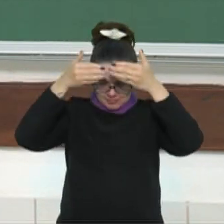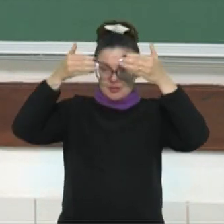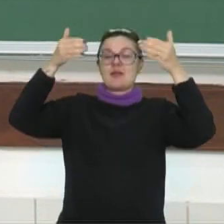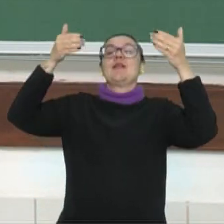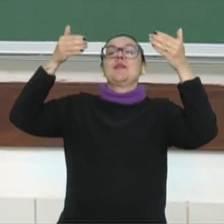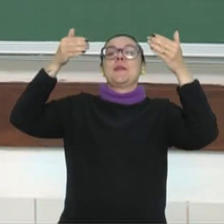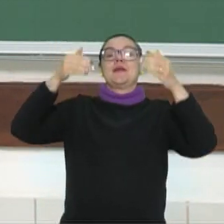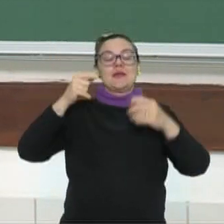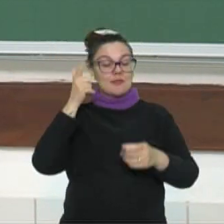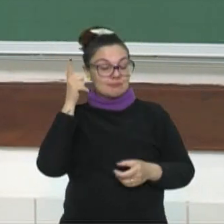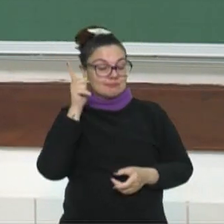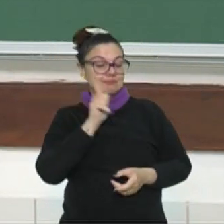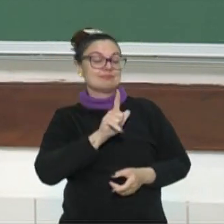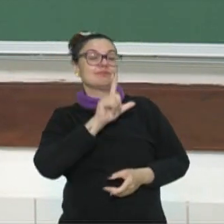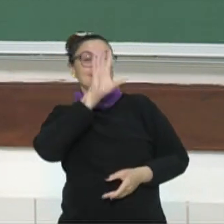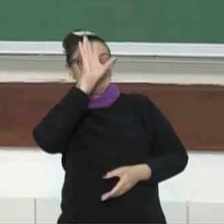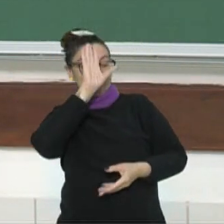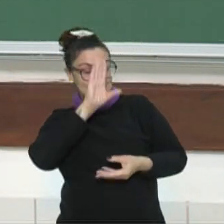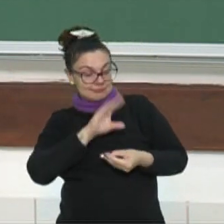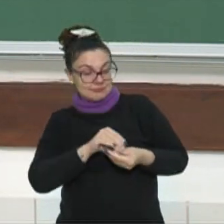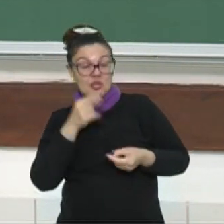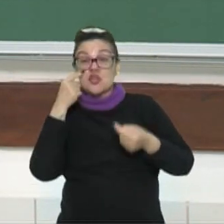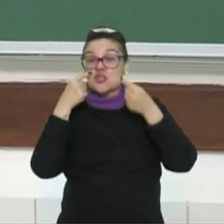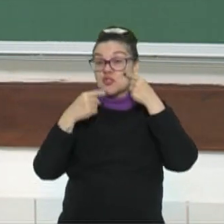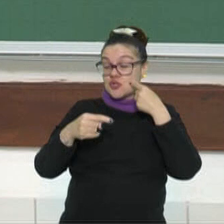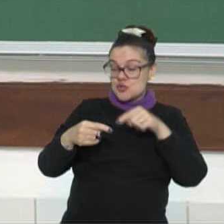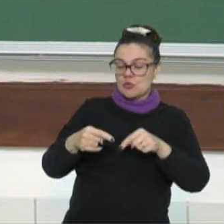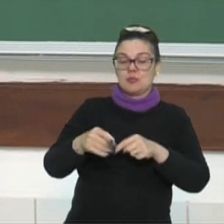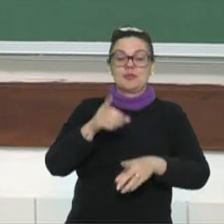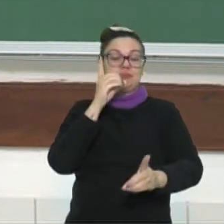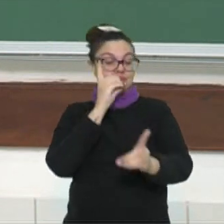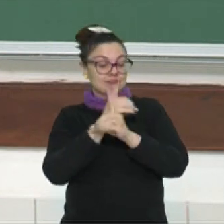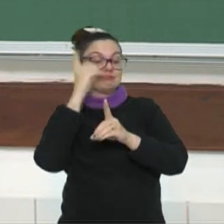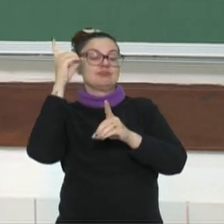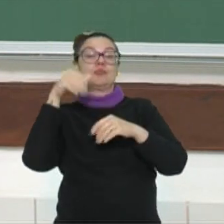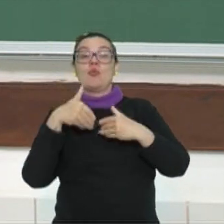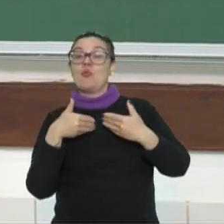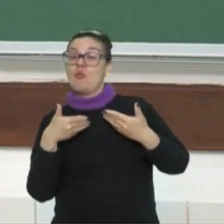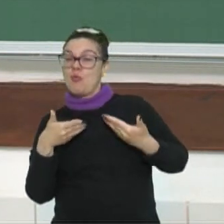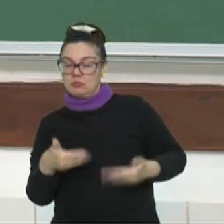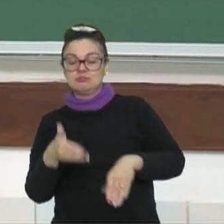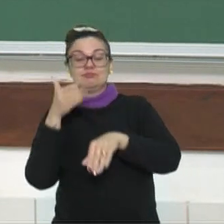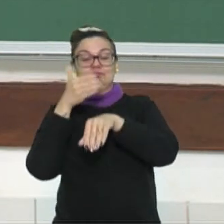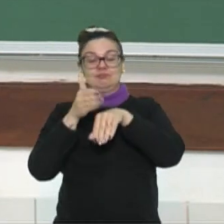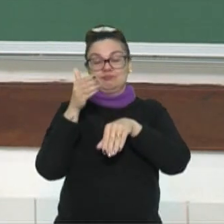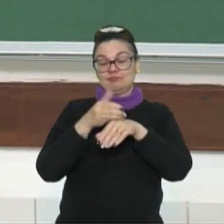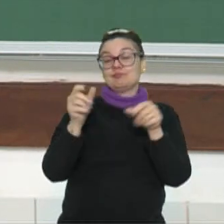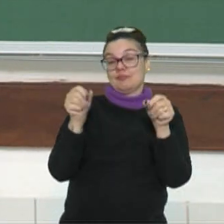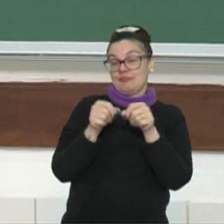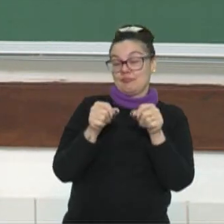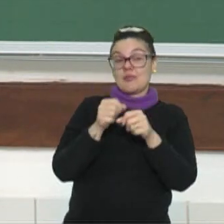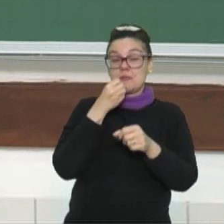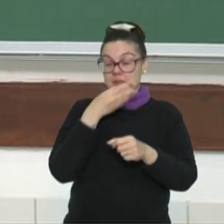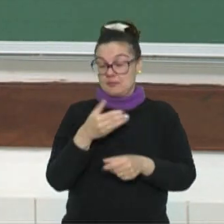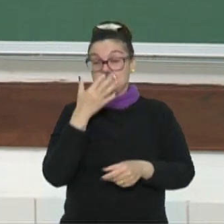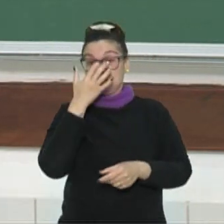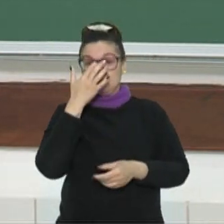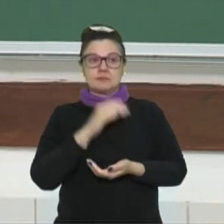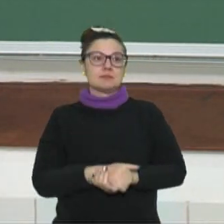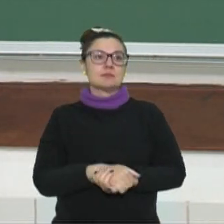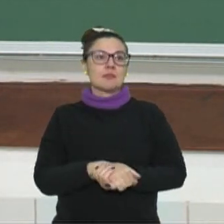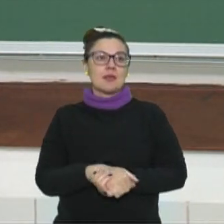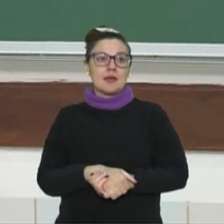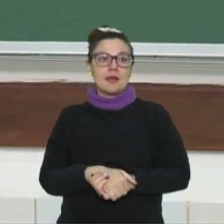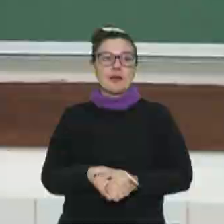ela consiga descobrir ou evidenciar, ou ainda mesmo praticar o bem. Uma outra